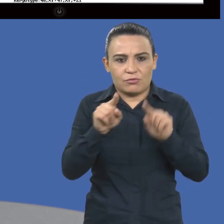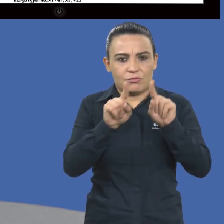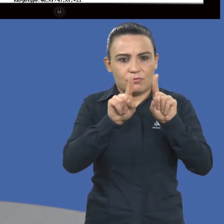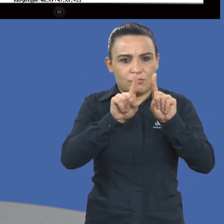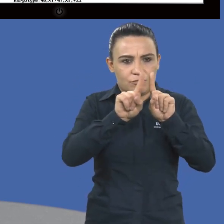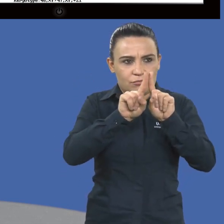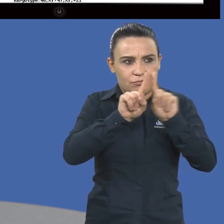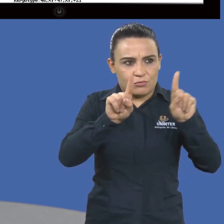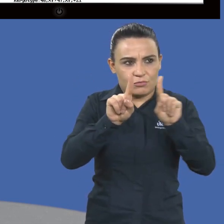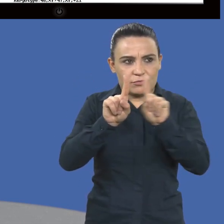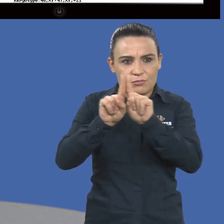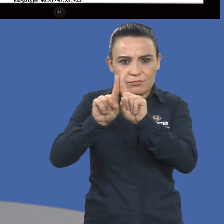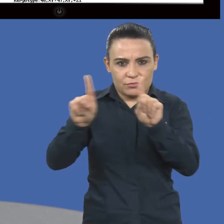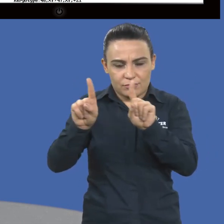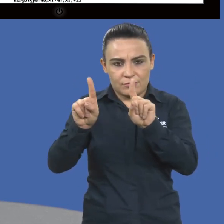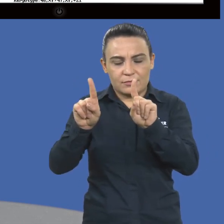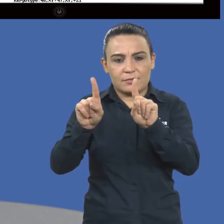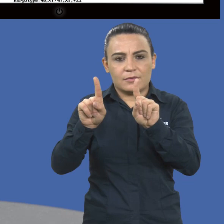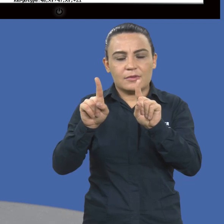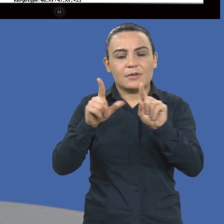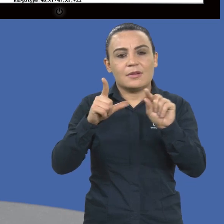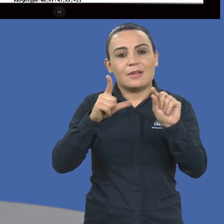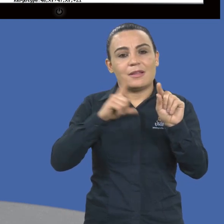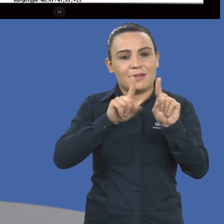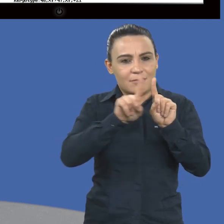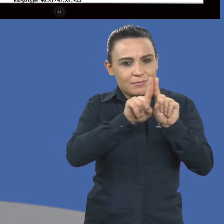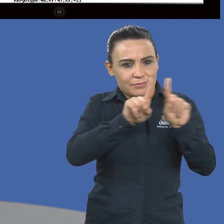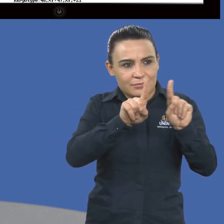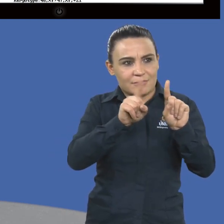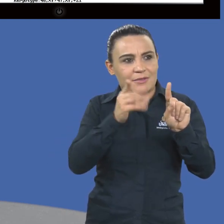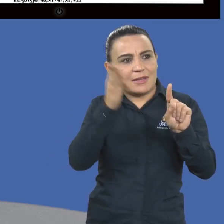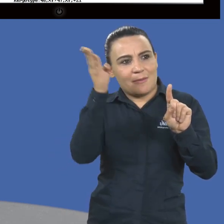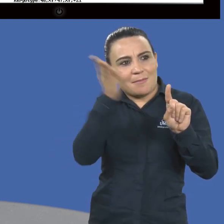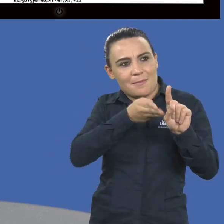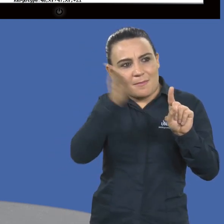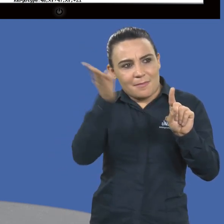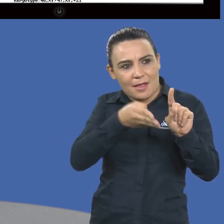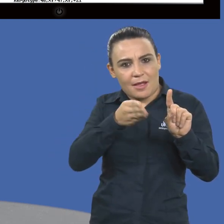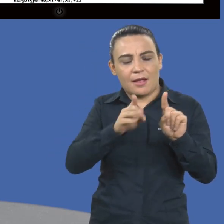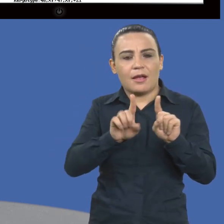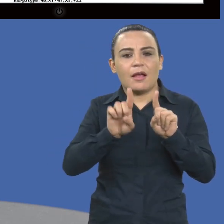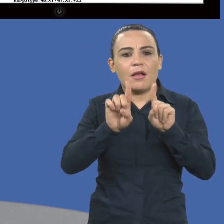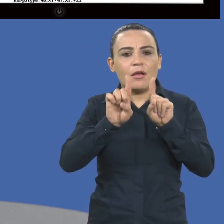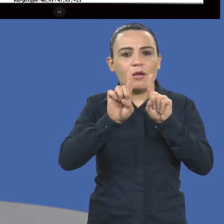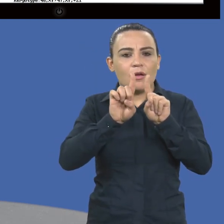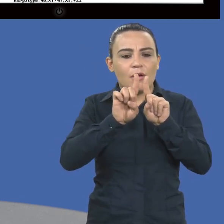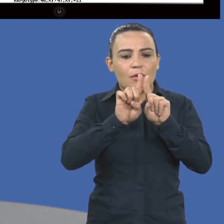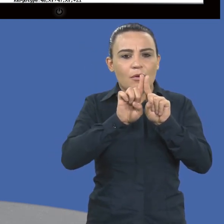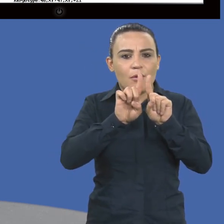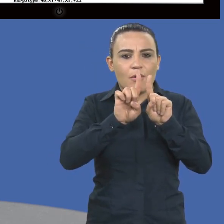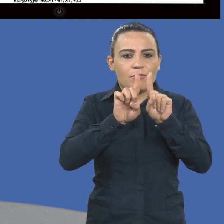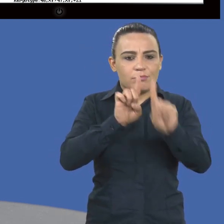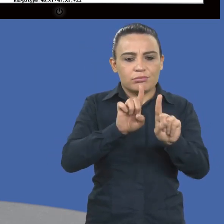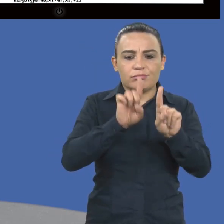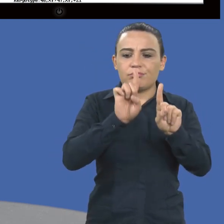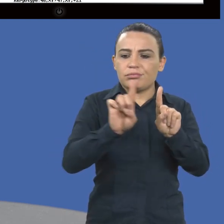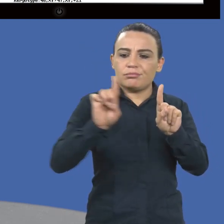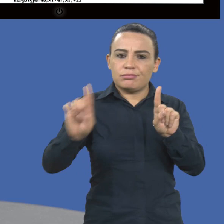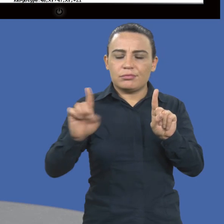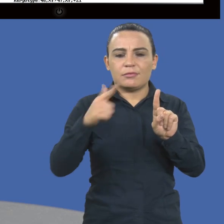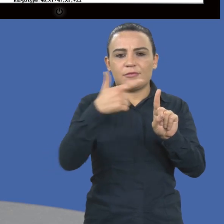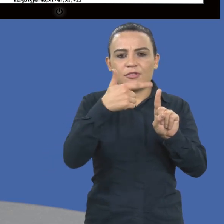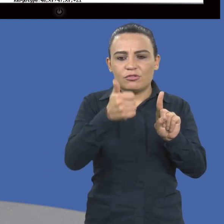cromossomos 21 barra 3 cromossomos 21, ou seja, a criança é mosaico. A